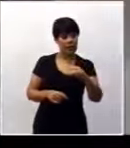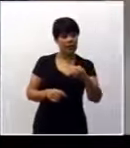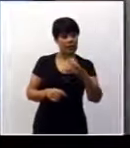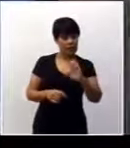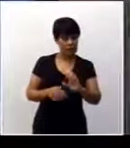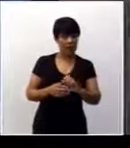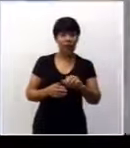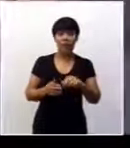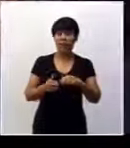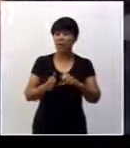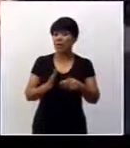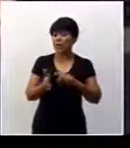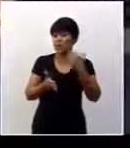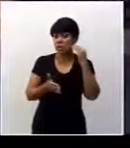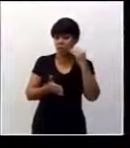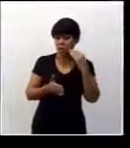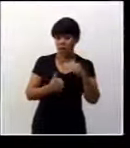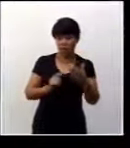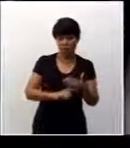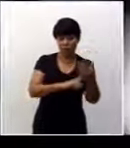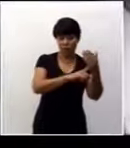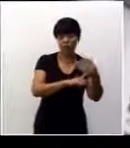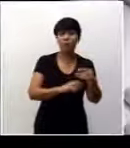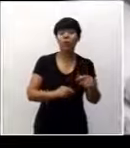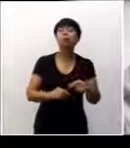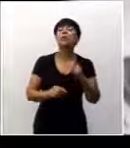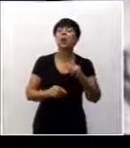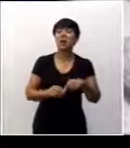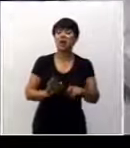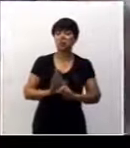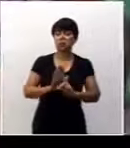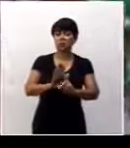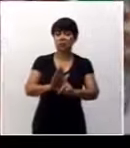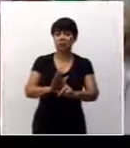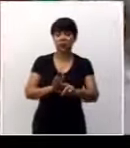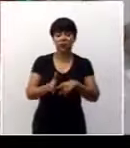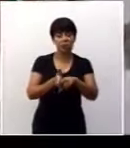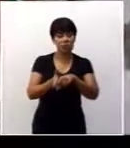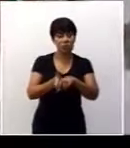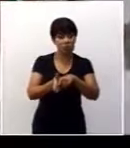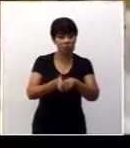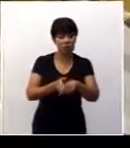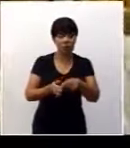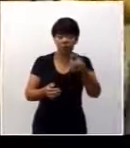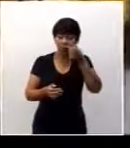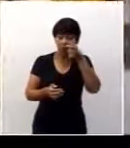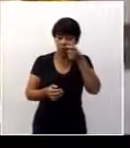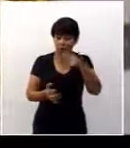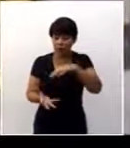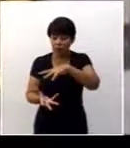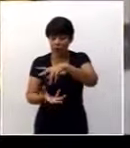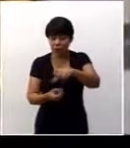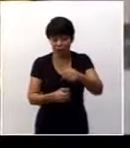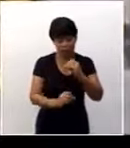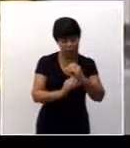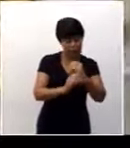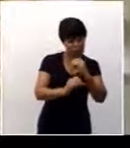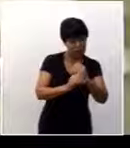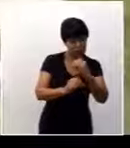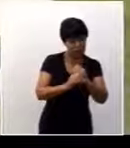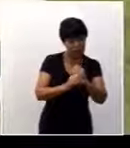Ciência e Tecnologia, é referência nas áreas da ciência espacial e da atmosfera, da observação da Terra, da engenharia e